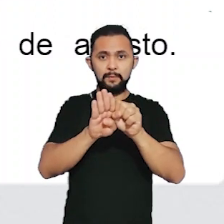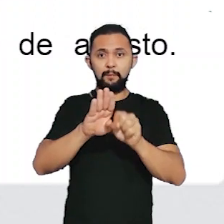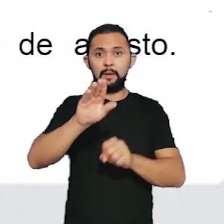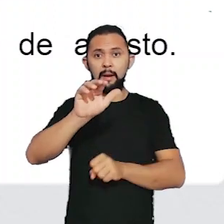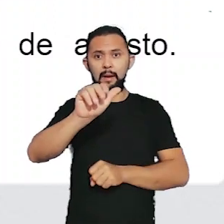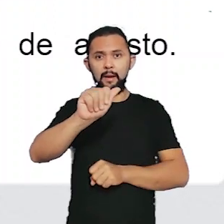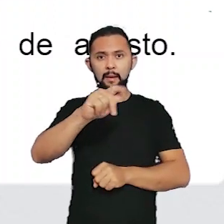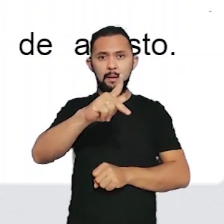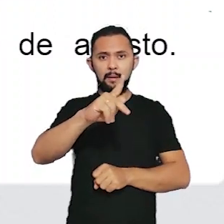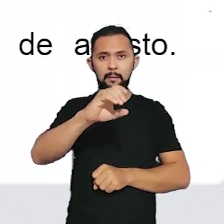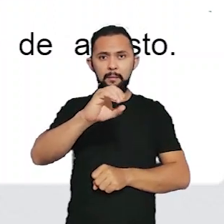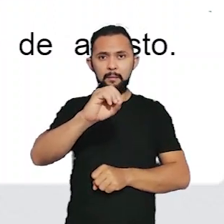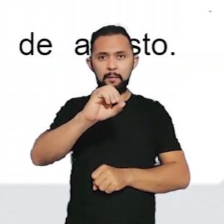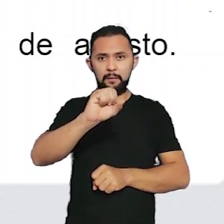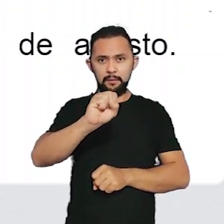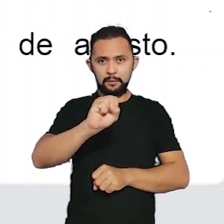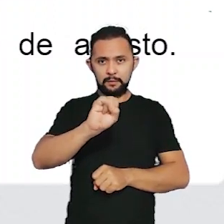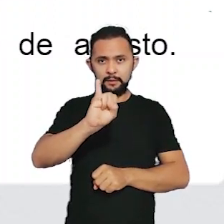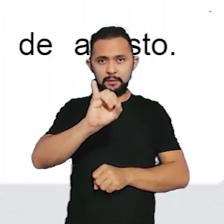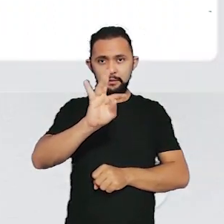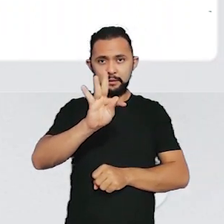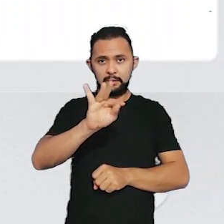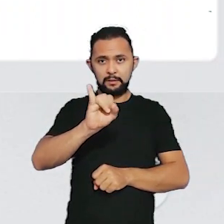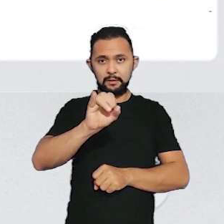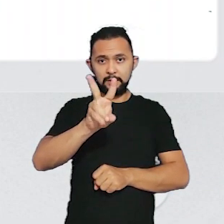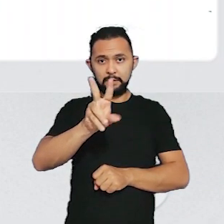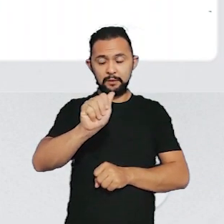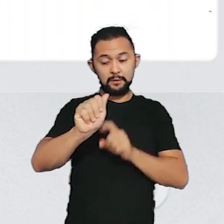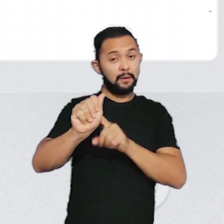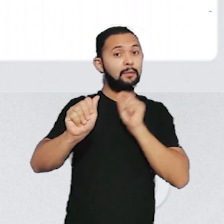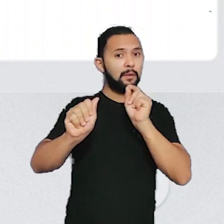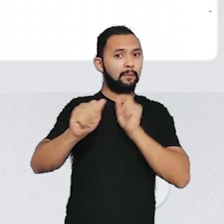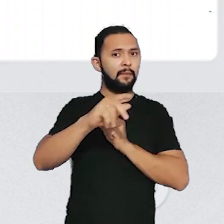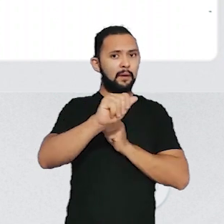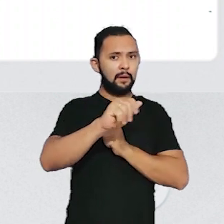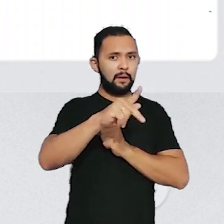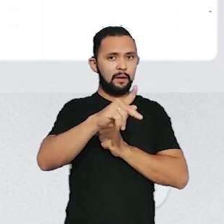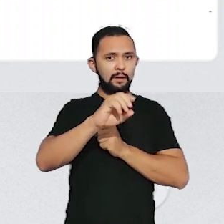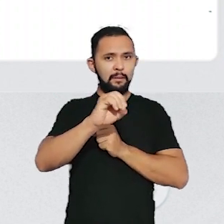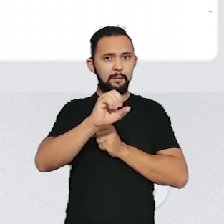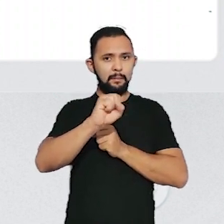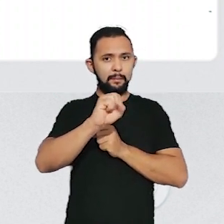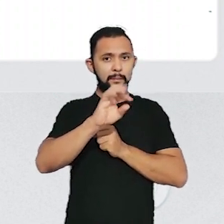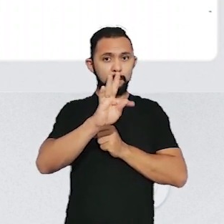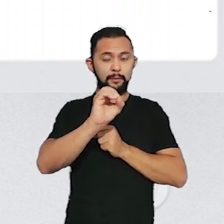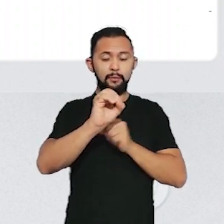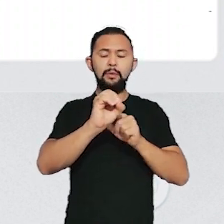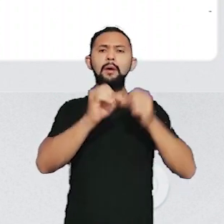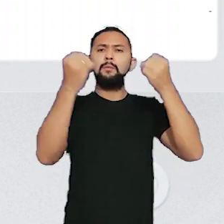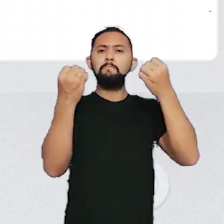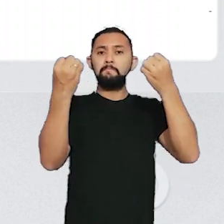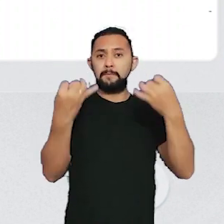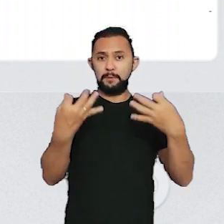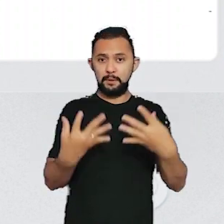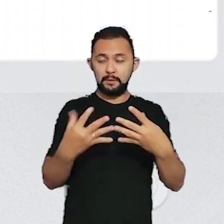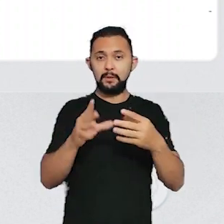vai funcionar, vai exercer a função sintática de um aposto. E o aposto a gente sabe que é uma explicação, tá? Uma explicação sobre